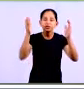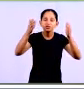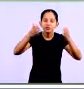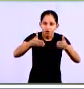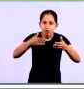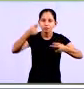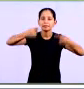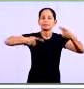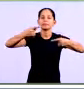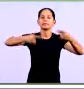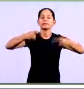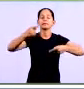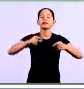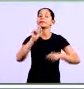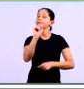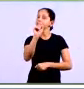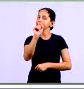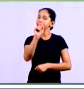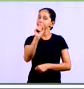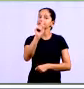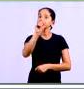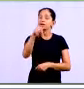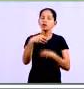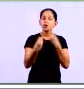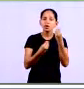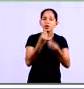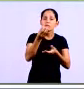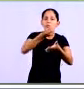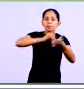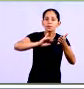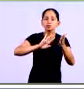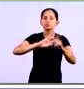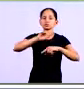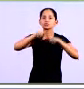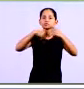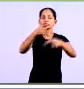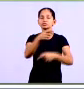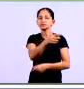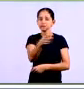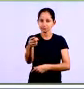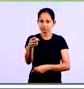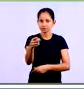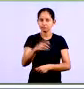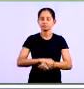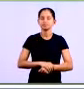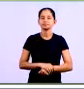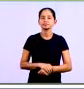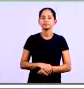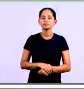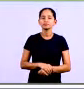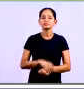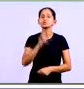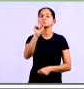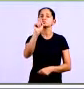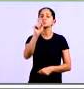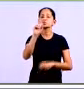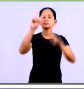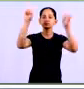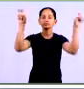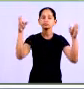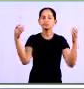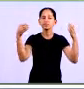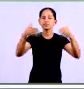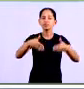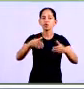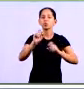fala justamente do impacto da tributação. Ela vai ser dessa semana até a semana que vem. O que é esse fórum? A gente